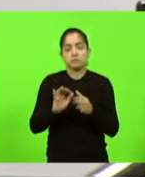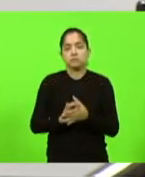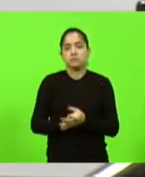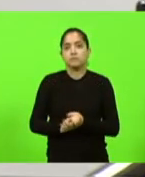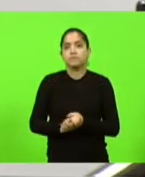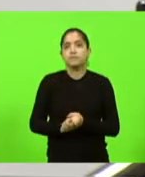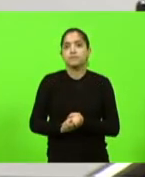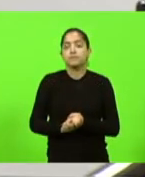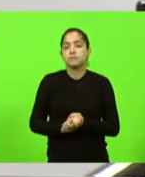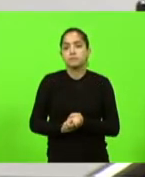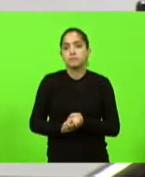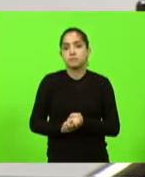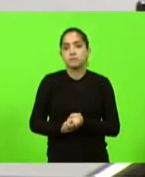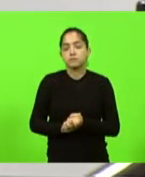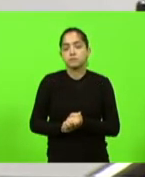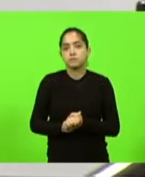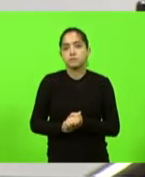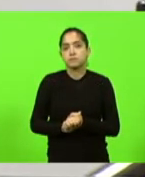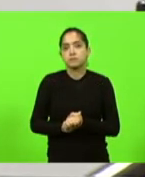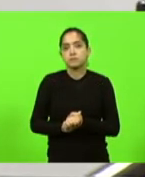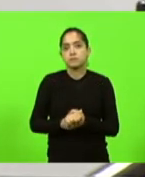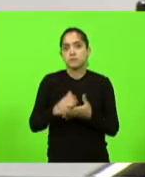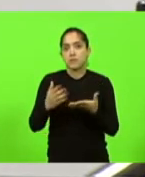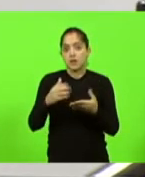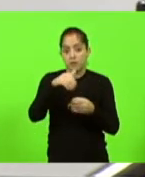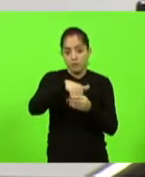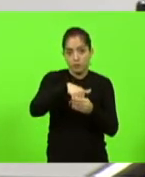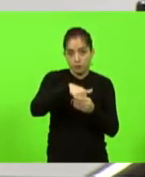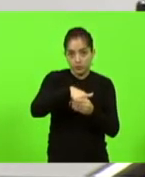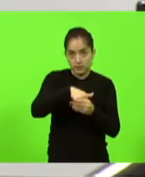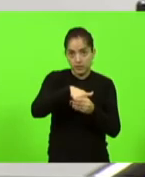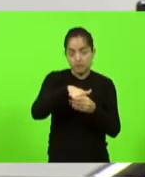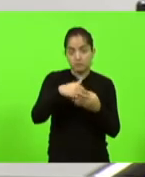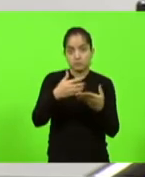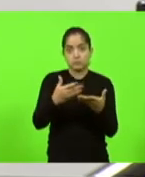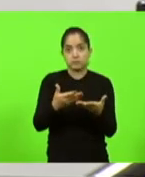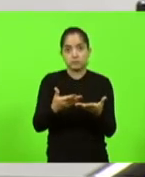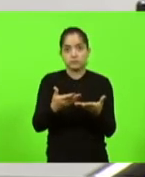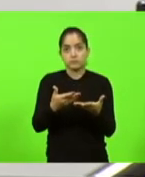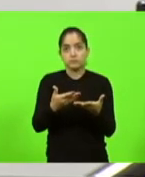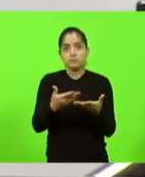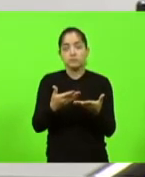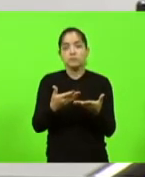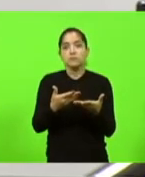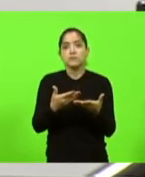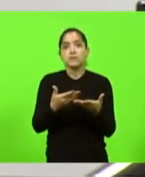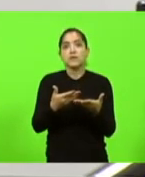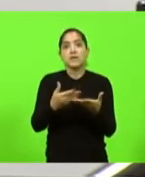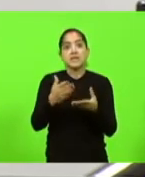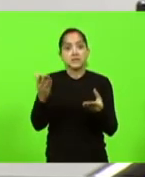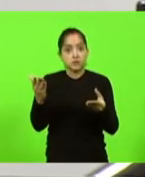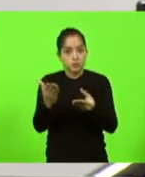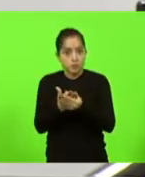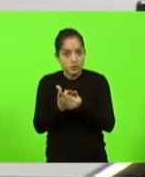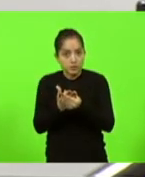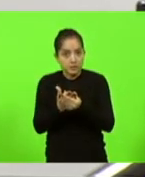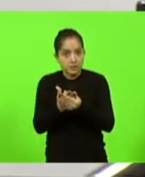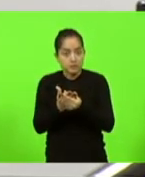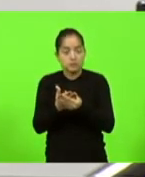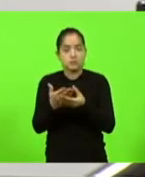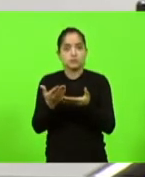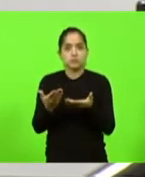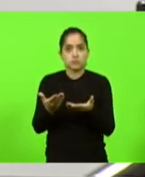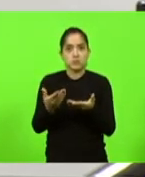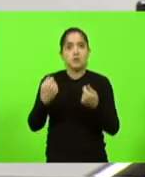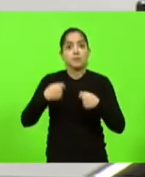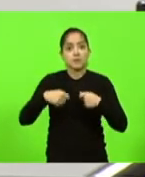Ora, eu não posso votar ficção, deputado Silva. Isso é um processo. Eu tenho que